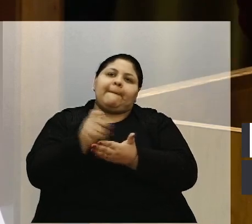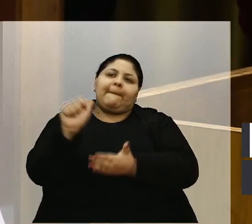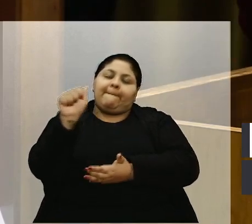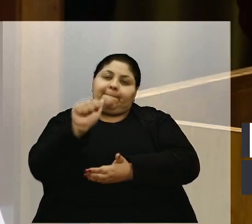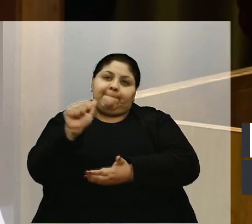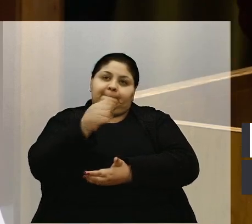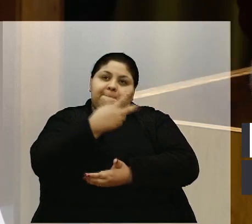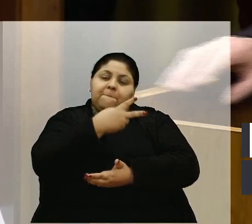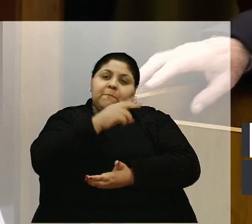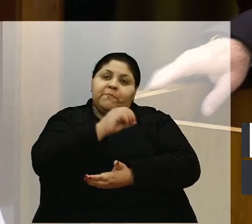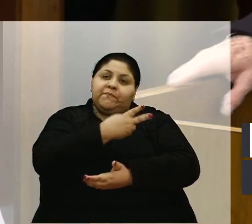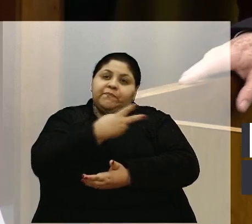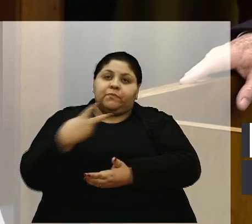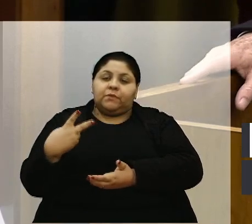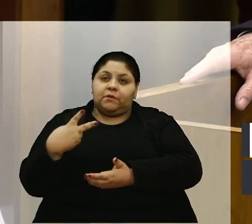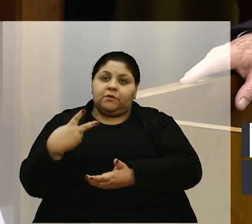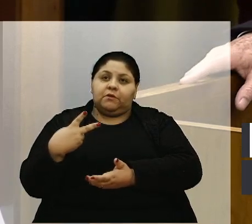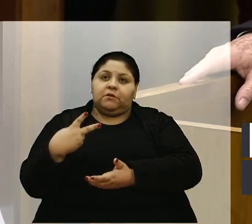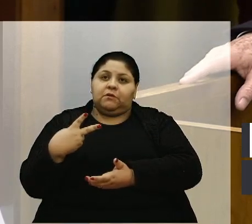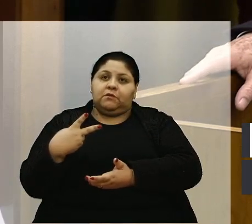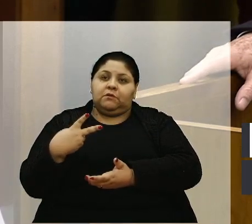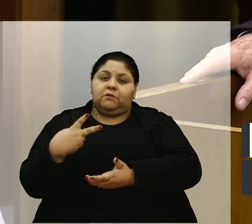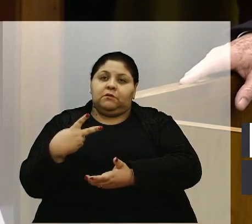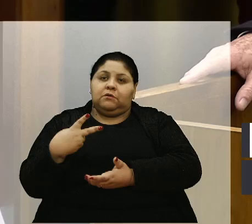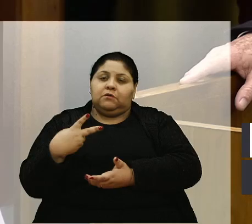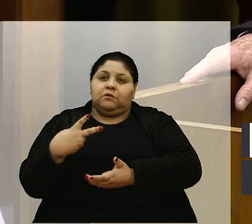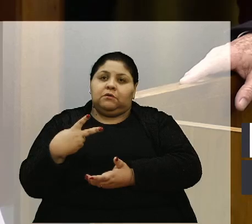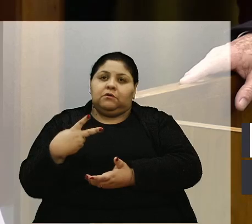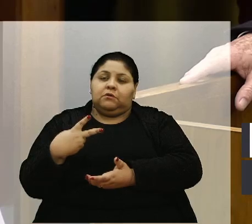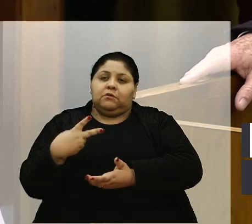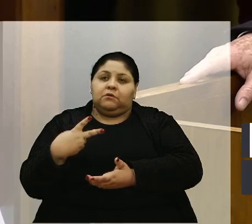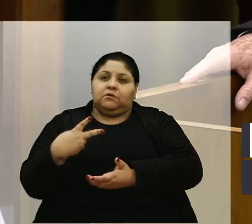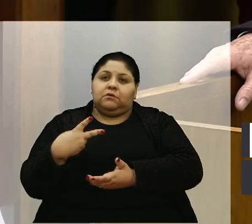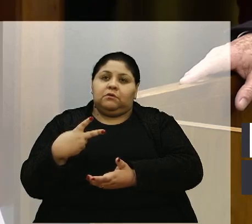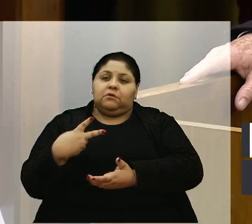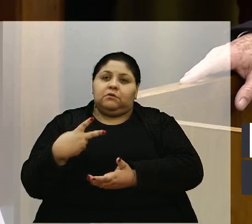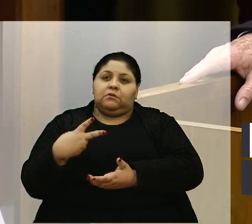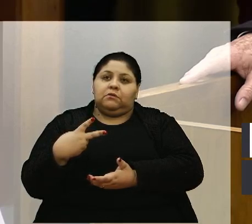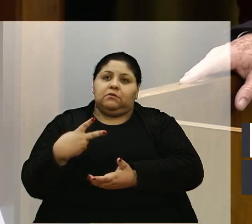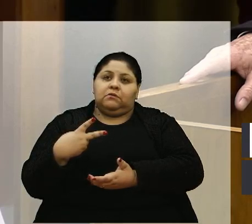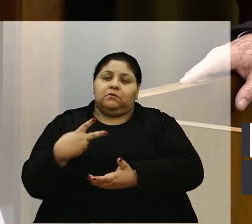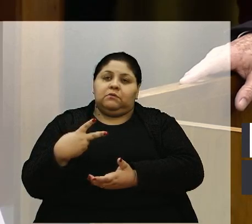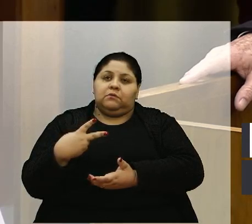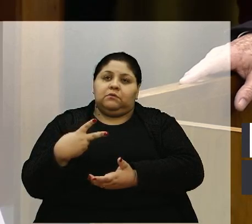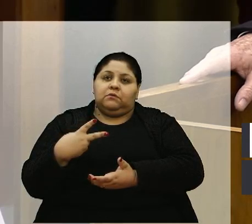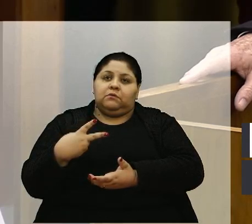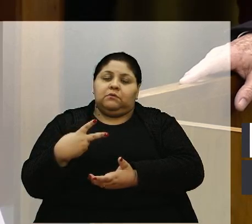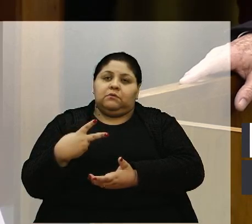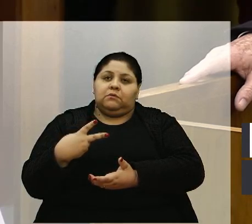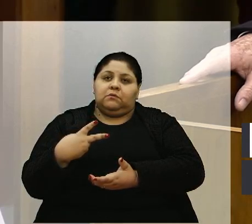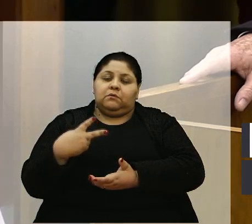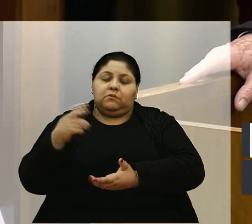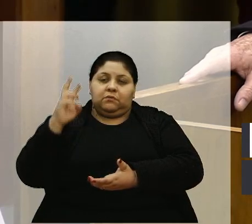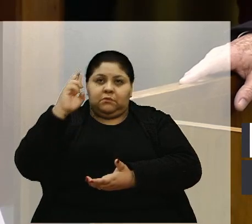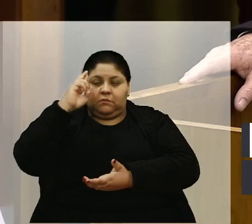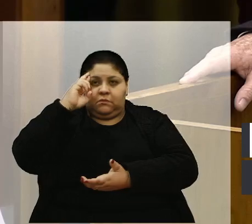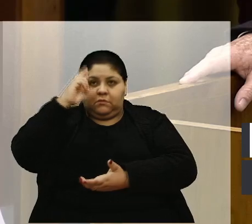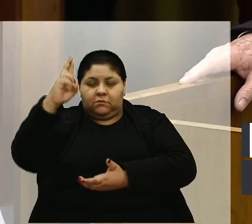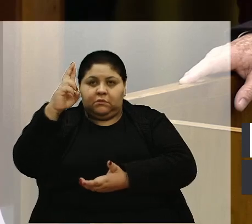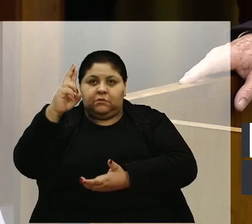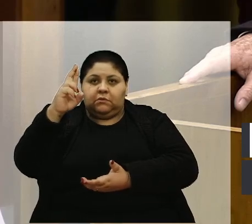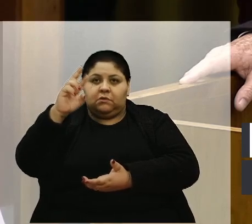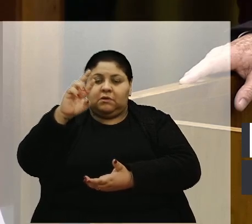de 2022, quando a superintendente do Hospital Pompeia, a senhora